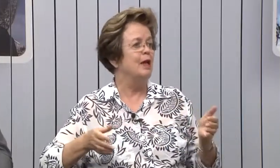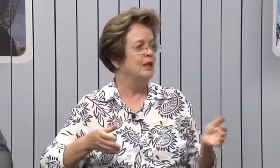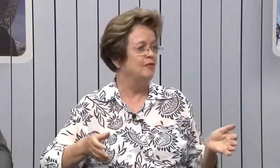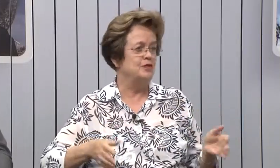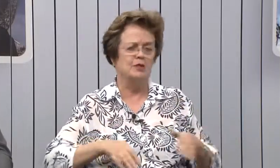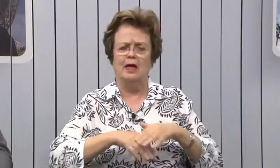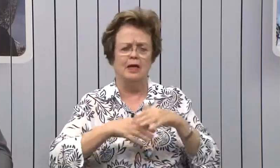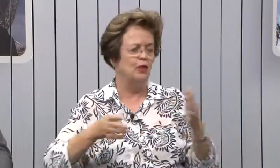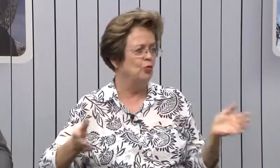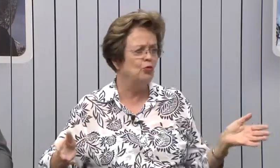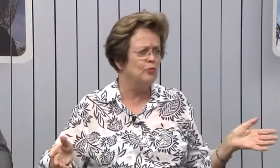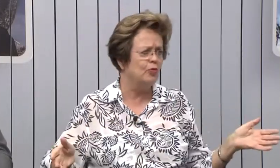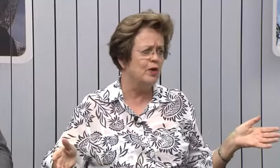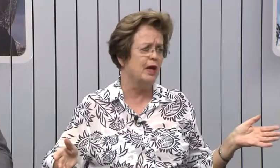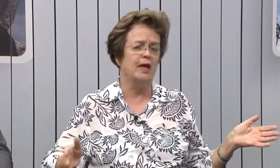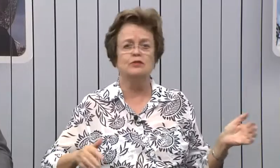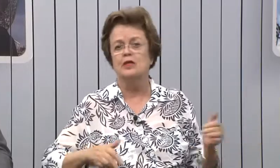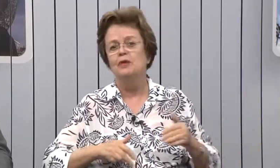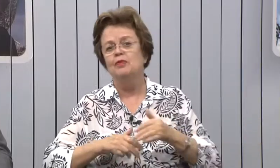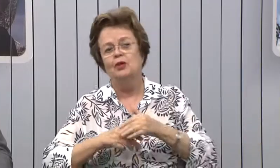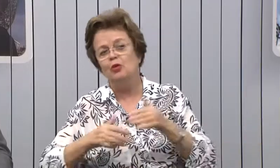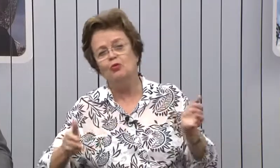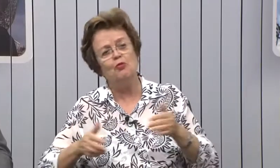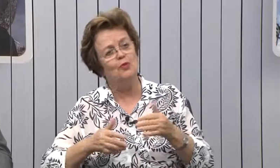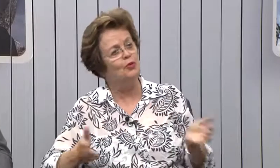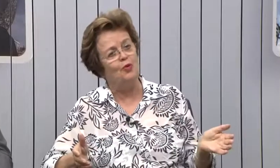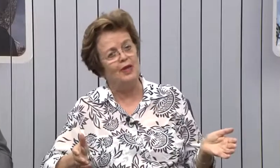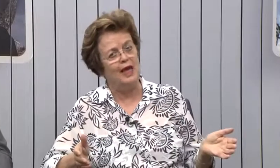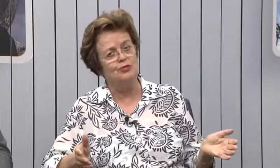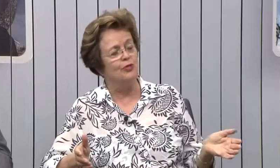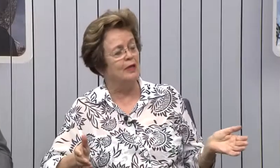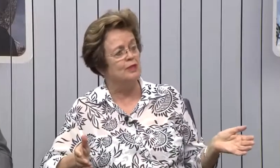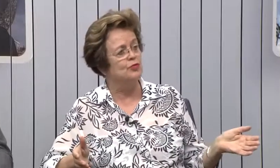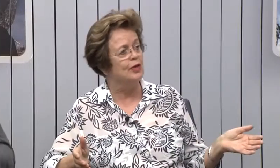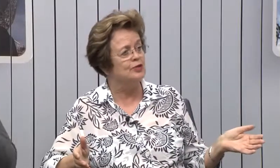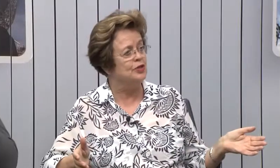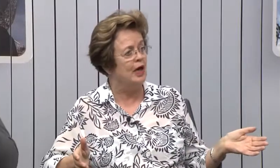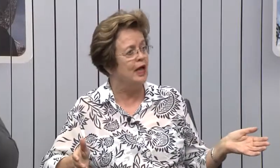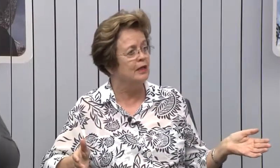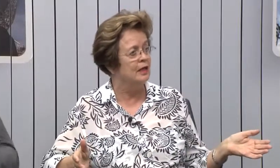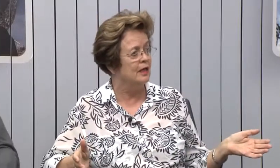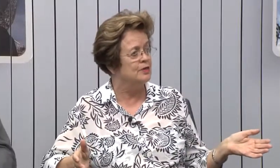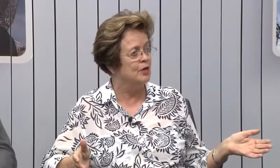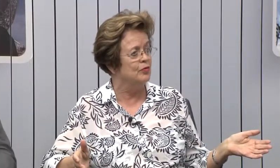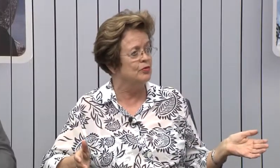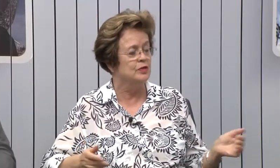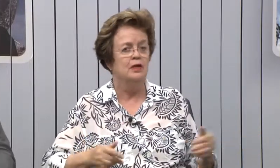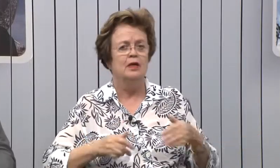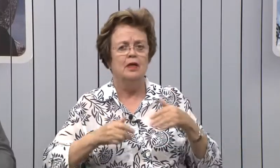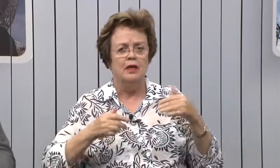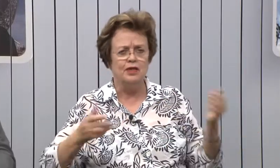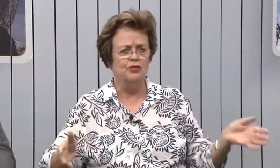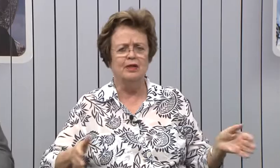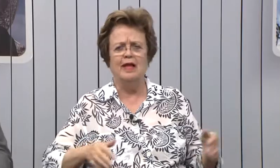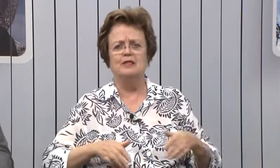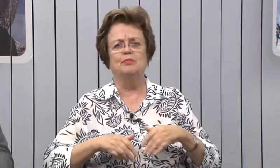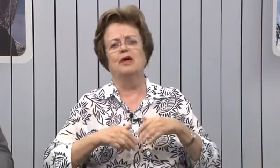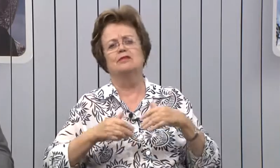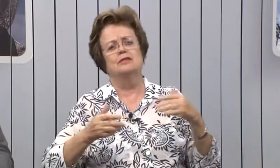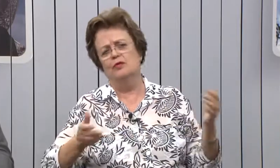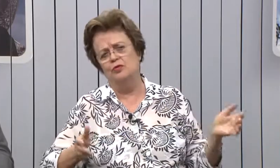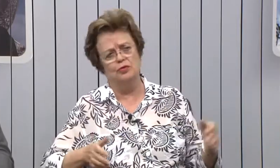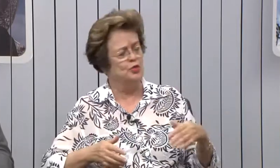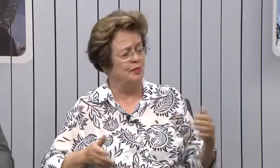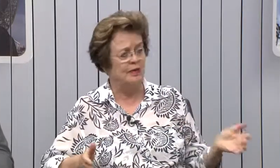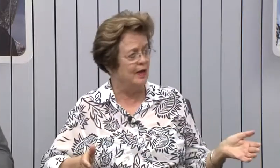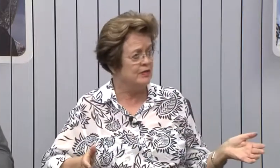é uma tabela deficitária que todo mundo conhece. Todo mundo conhece o que está sucateada a saúde nas unidades